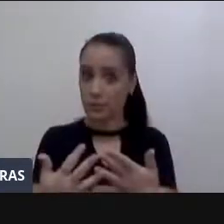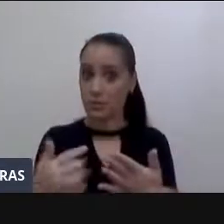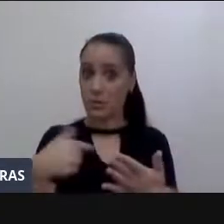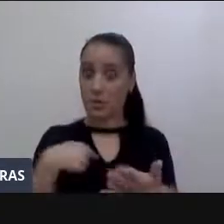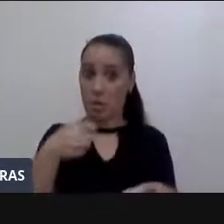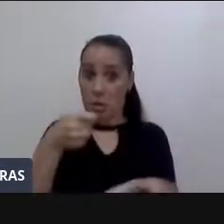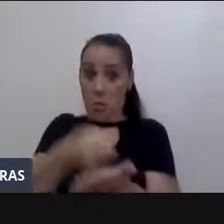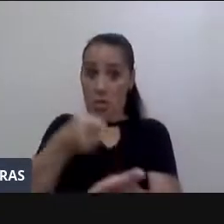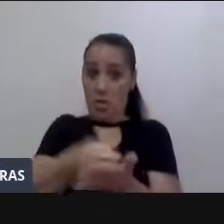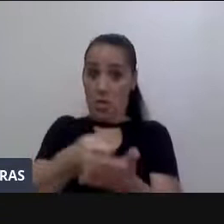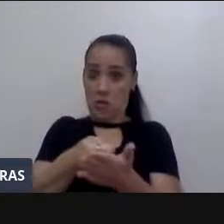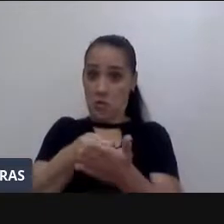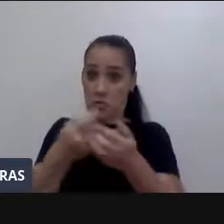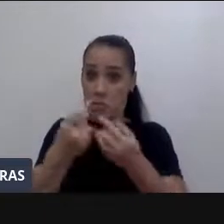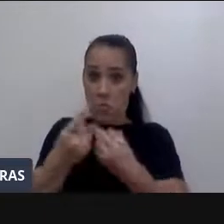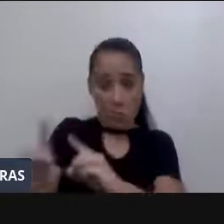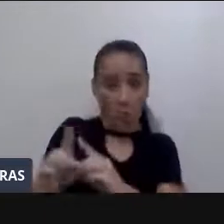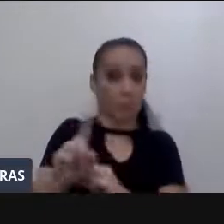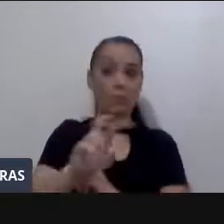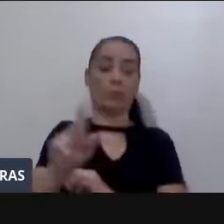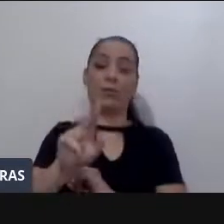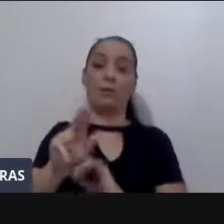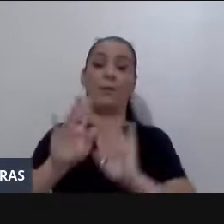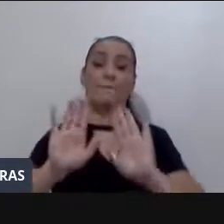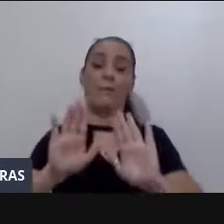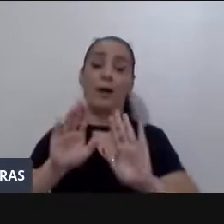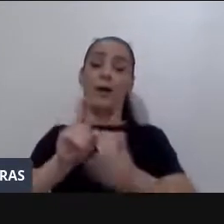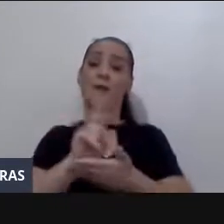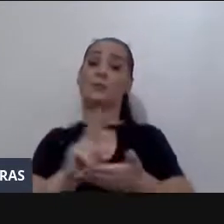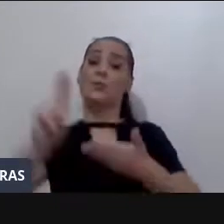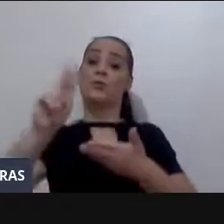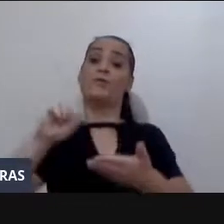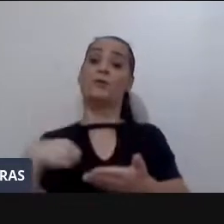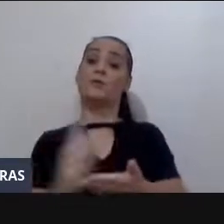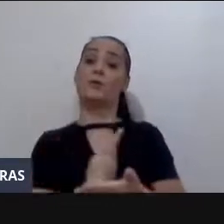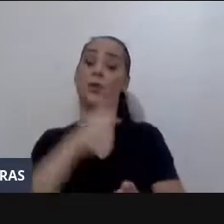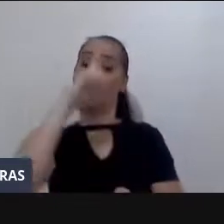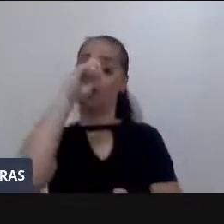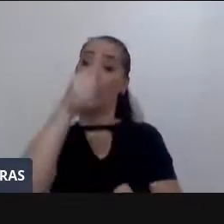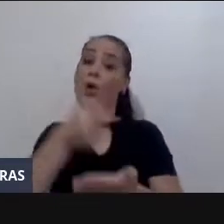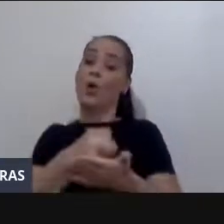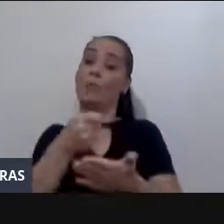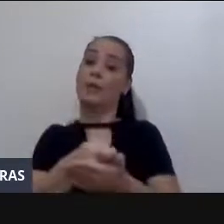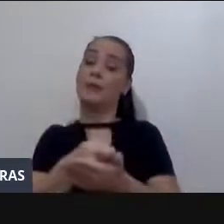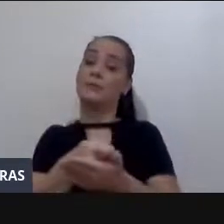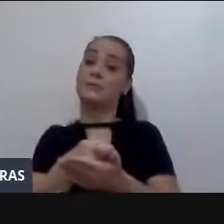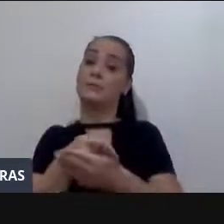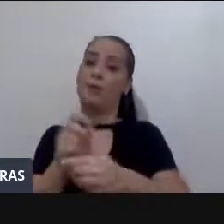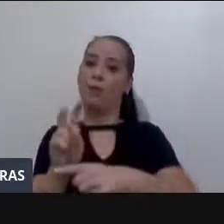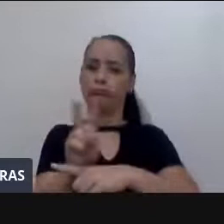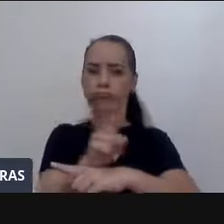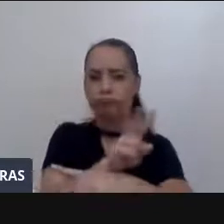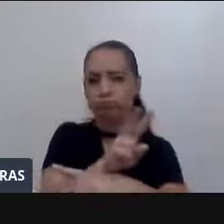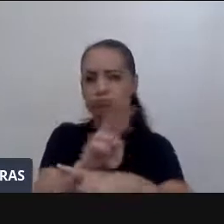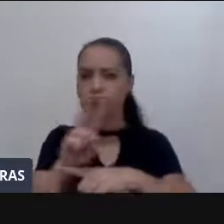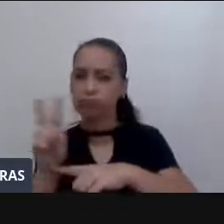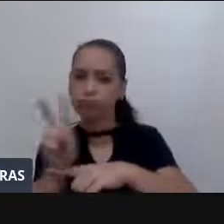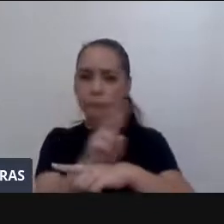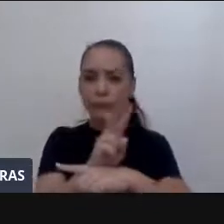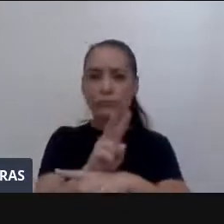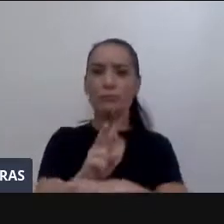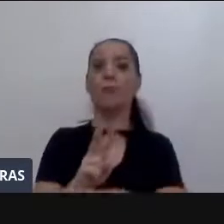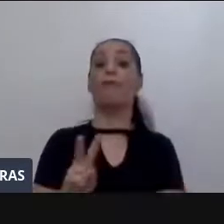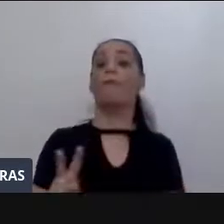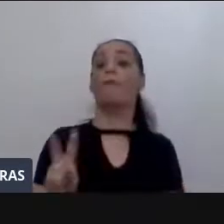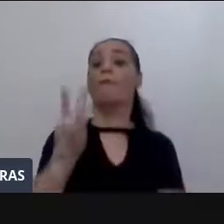acho que a universidade tem essa obrigação de ser vigilante quanto ao valor do reconhecimento